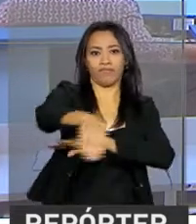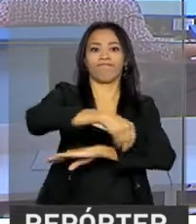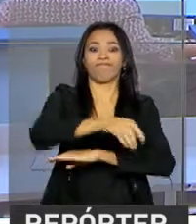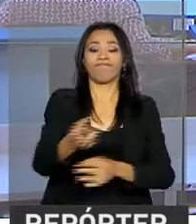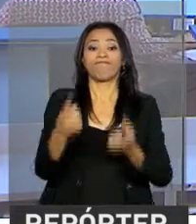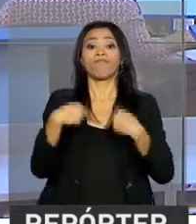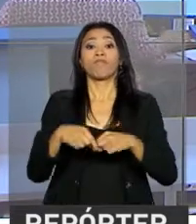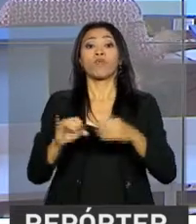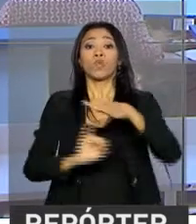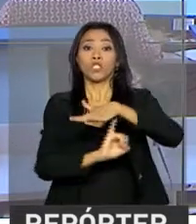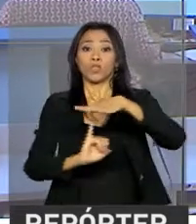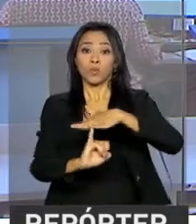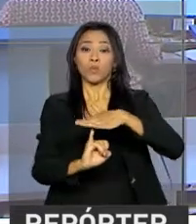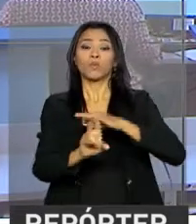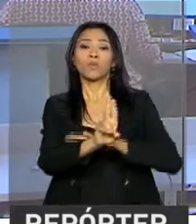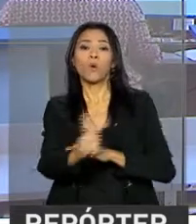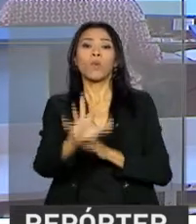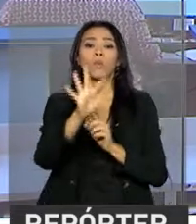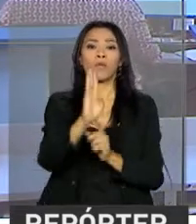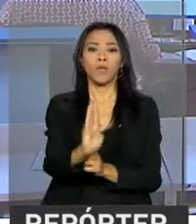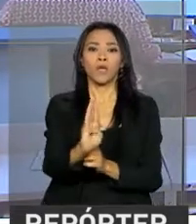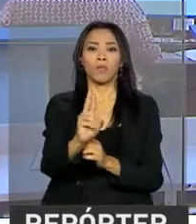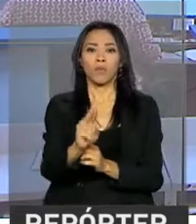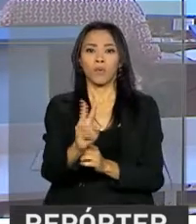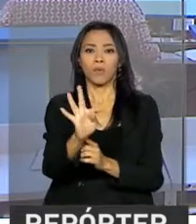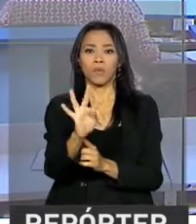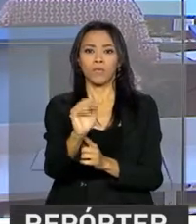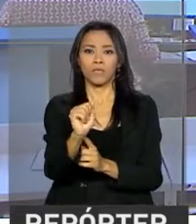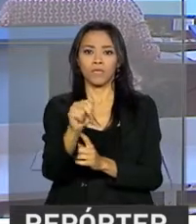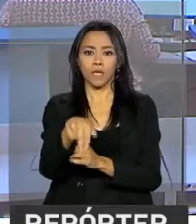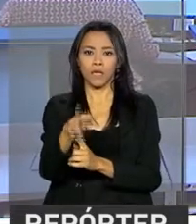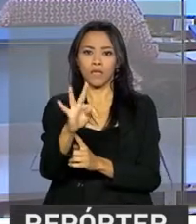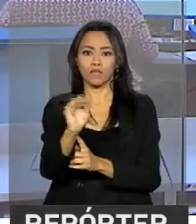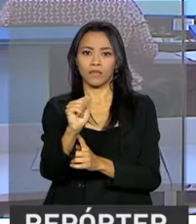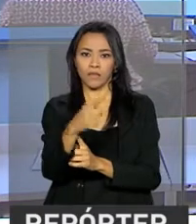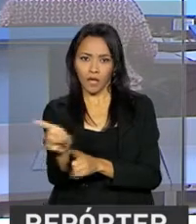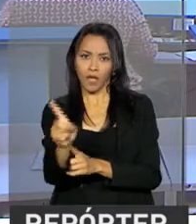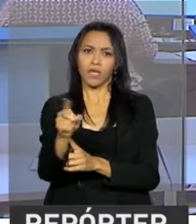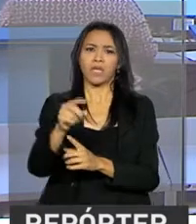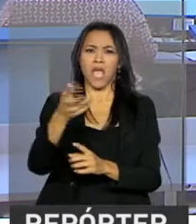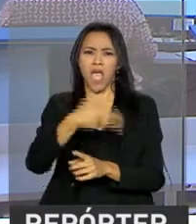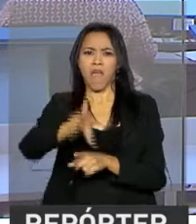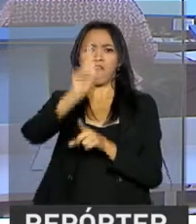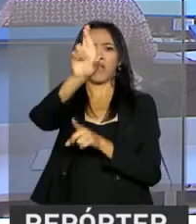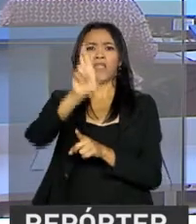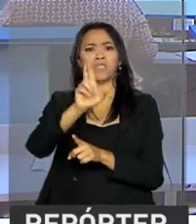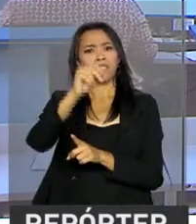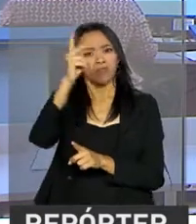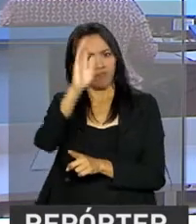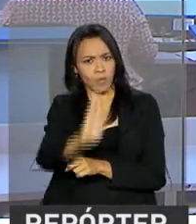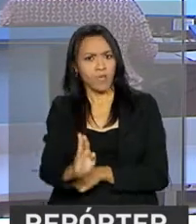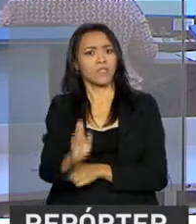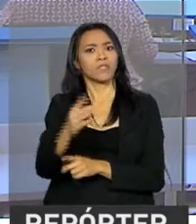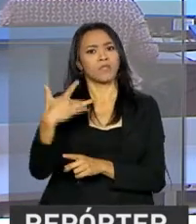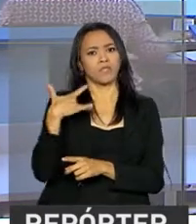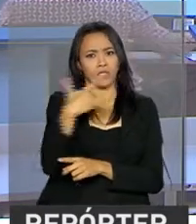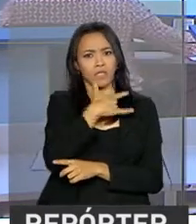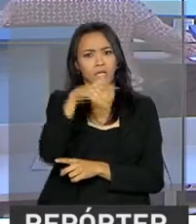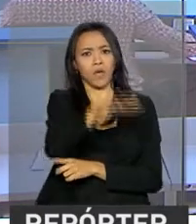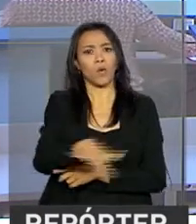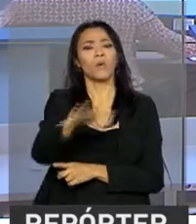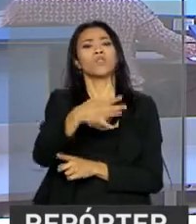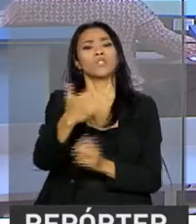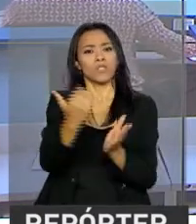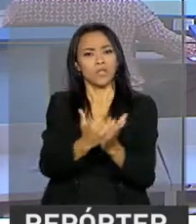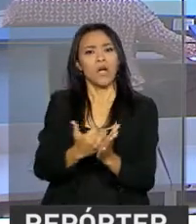butantan referência na área de saúde no brasil e no mundo recebeu recursos do governo federal para ampliar a